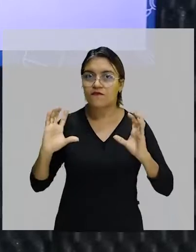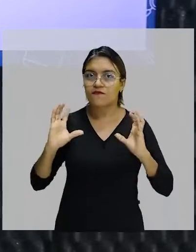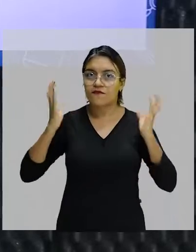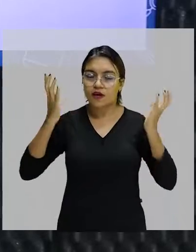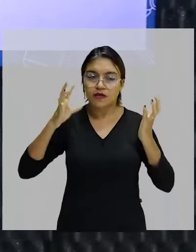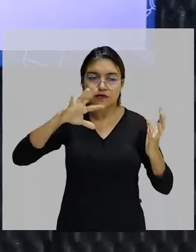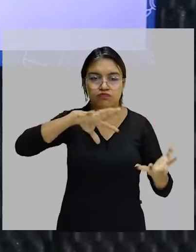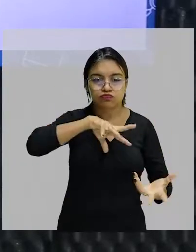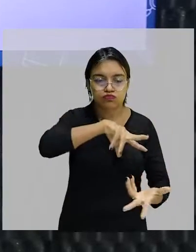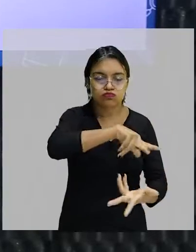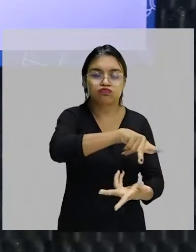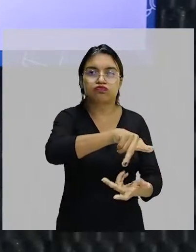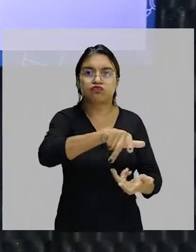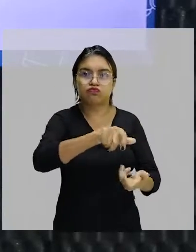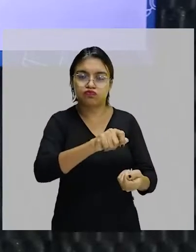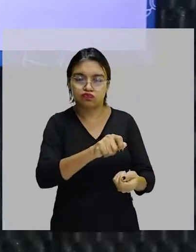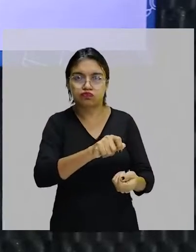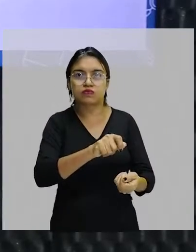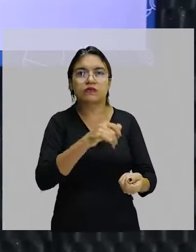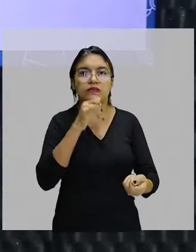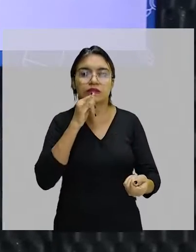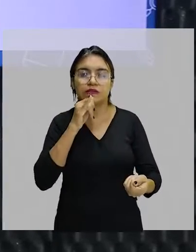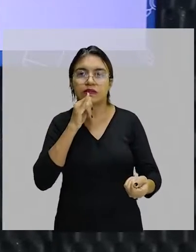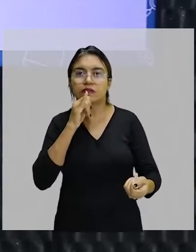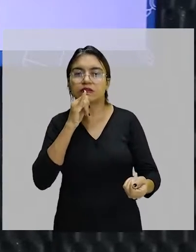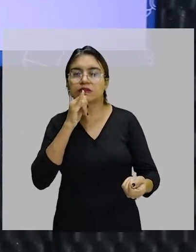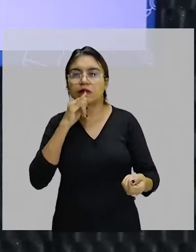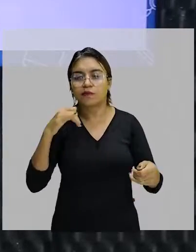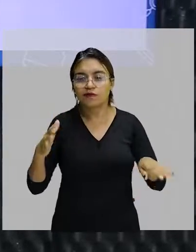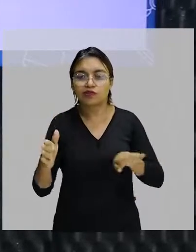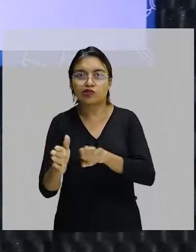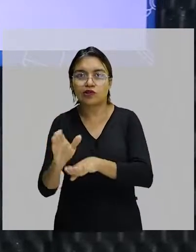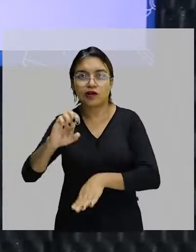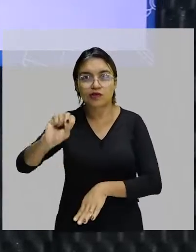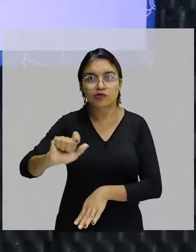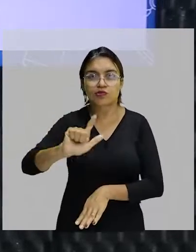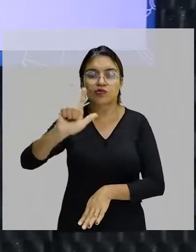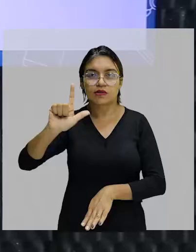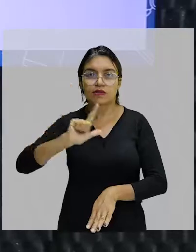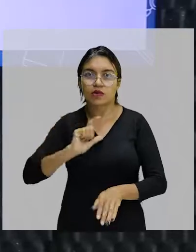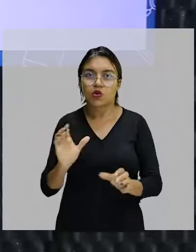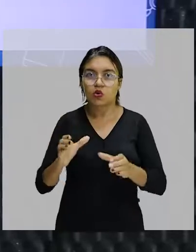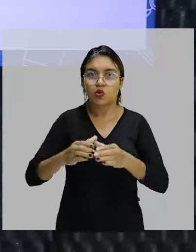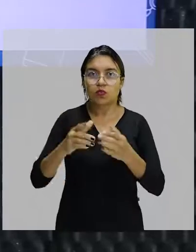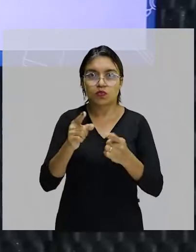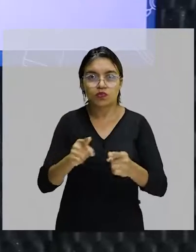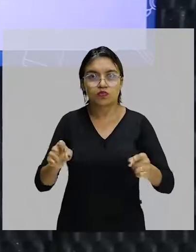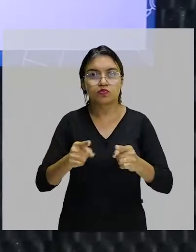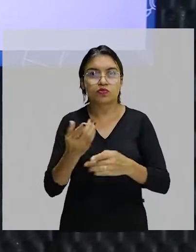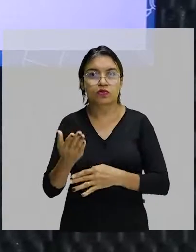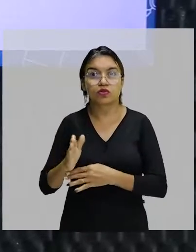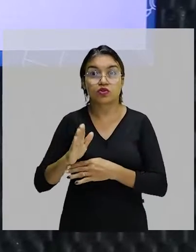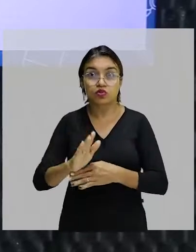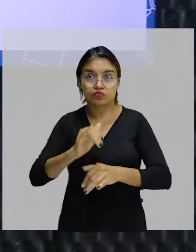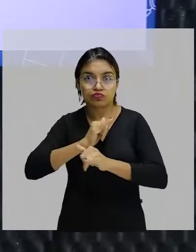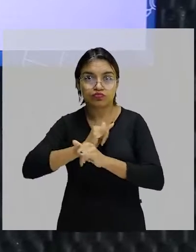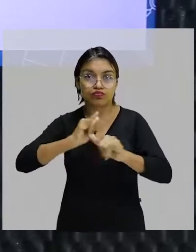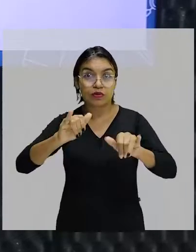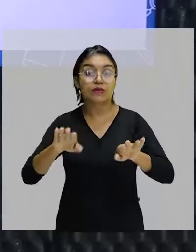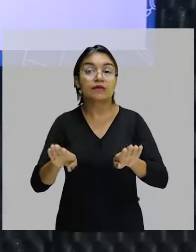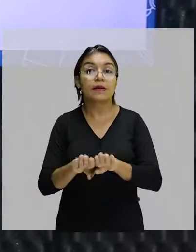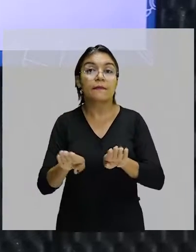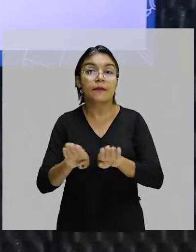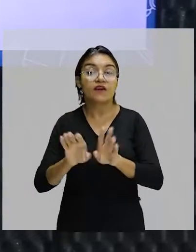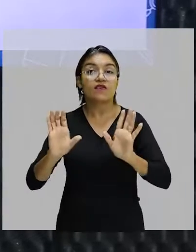internacionais que trazem tanto bandas jamaicanas quanto bandas locais, que auxiliam nessa divulgação, além